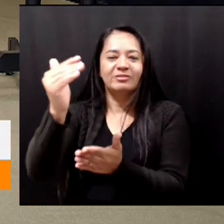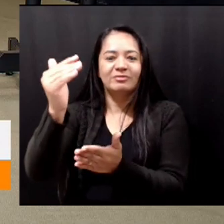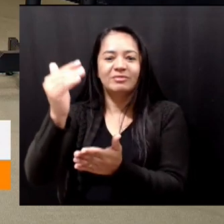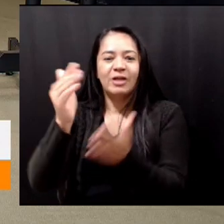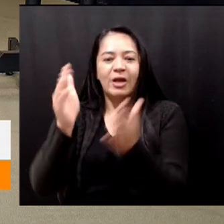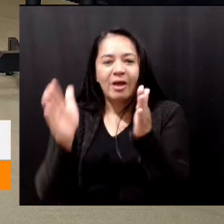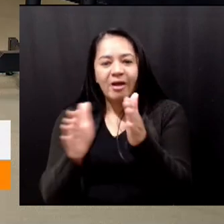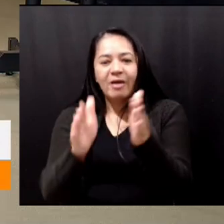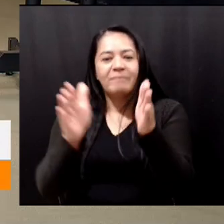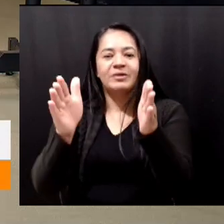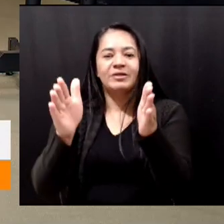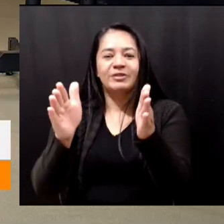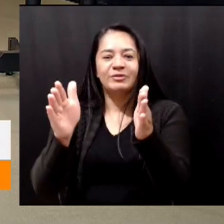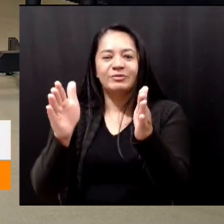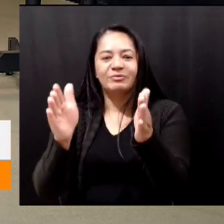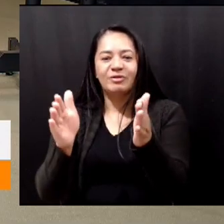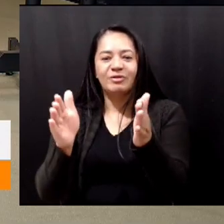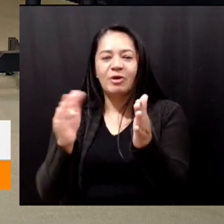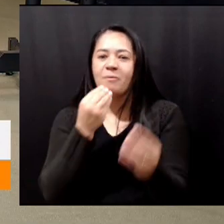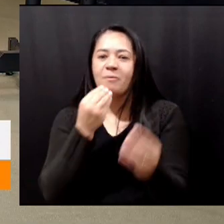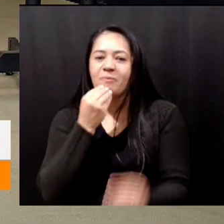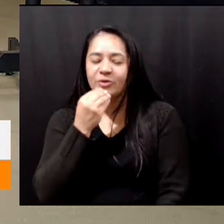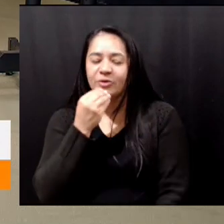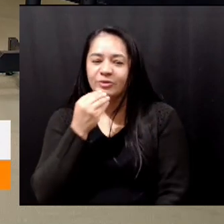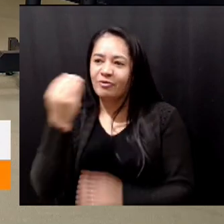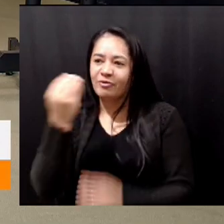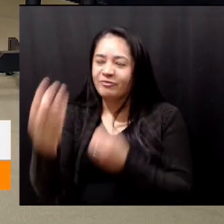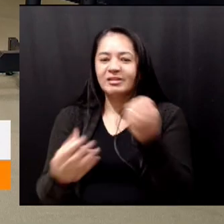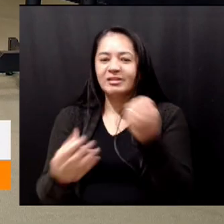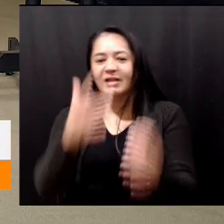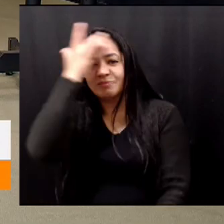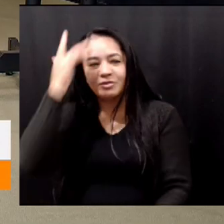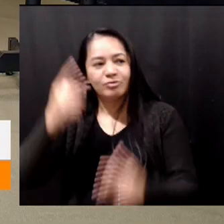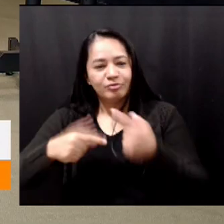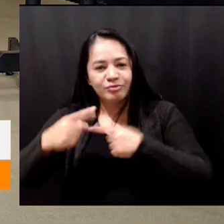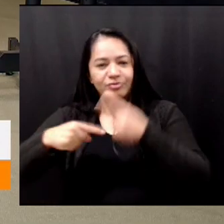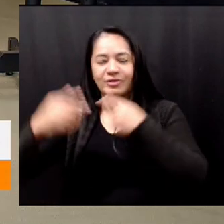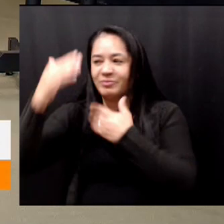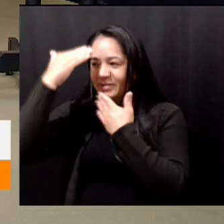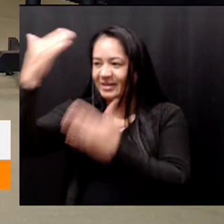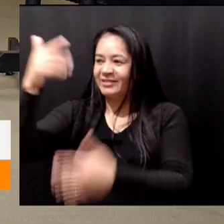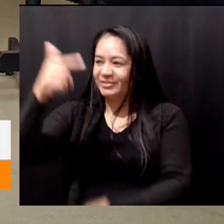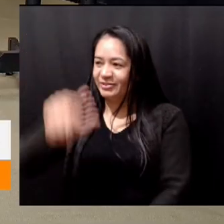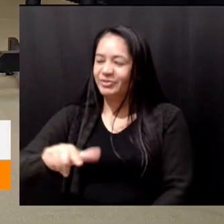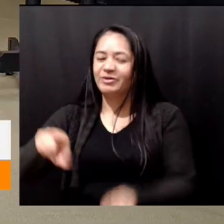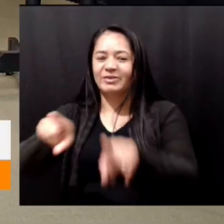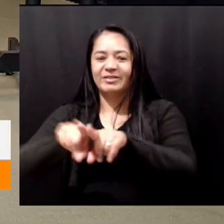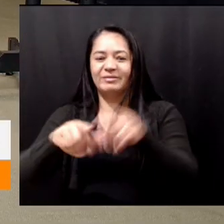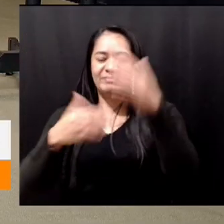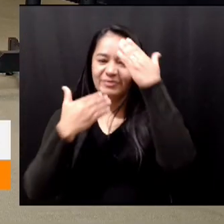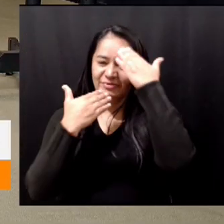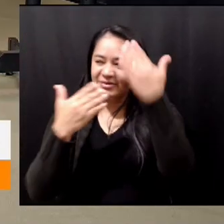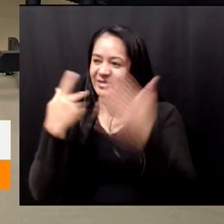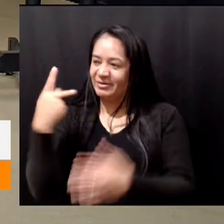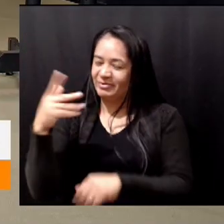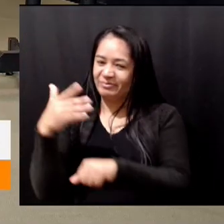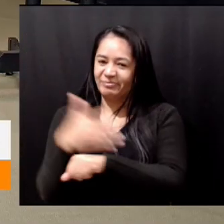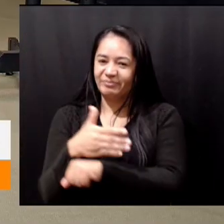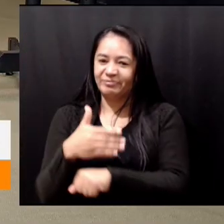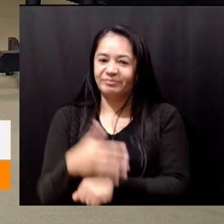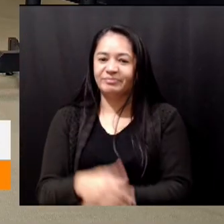dando oportunidade para esse pessoal crescer. Obrigada mais uma vez também. Gratidão pela sua participação e por